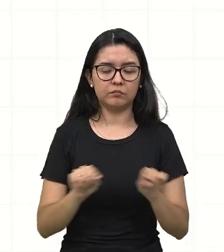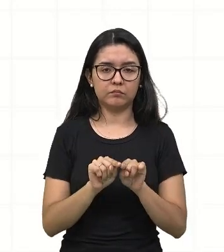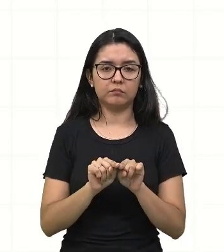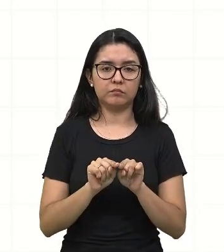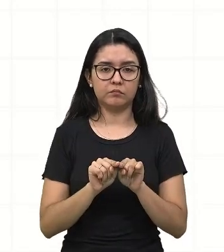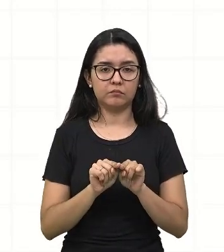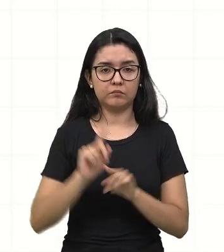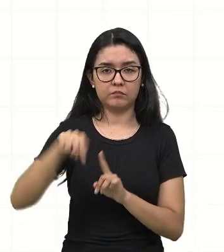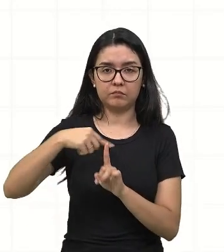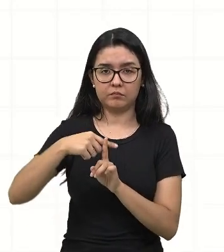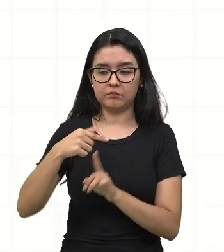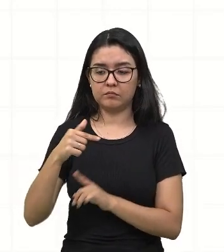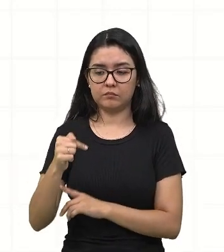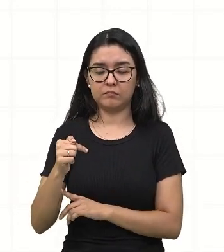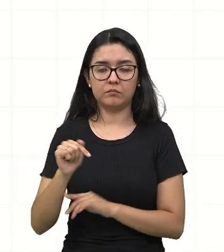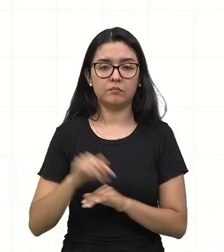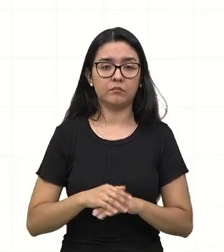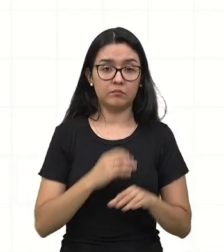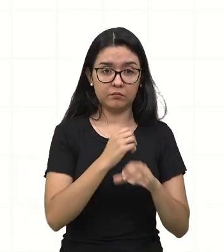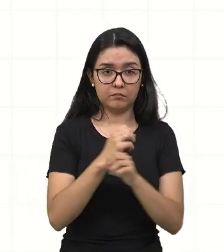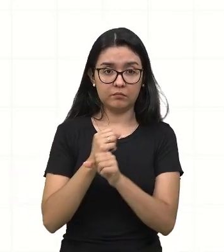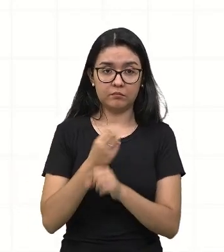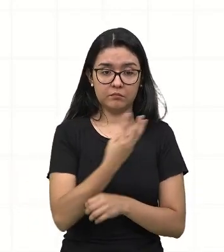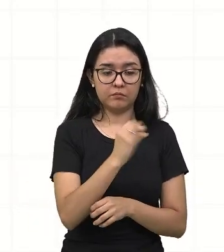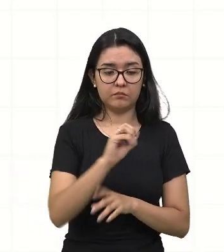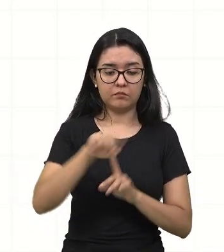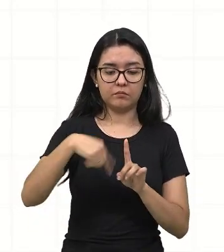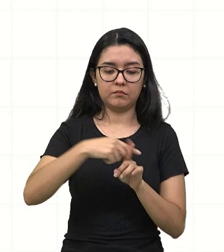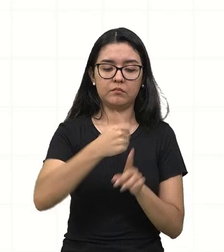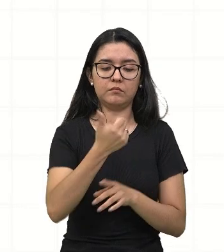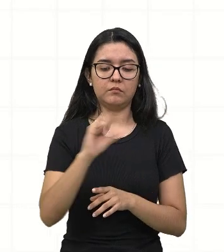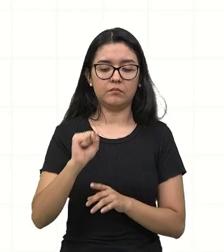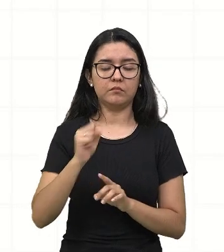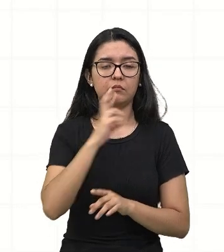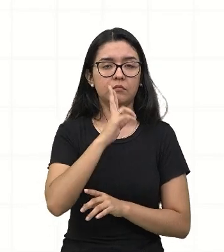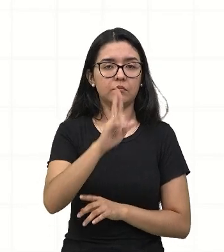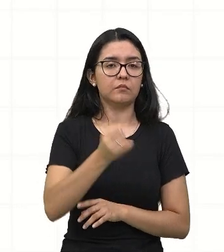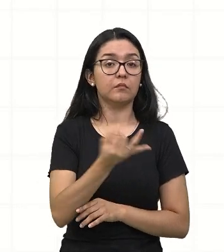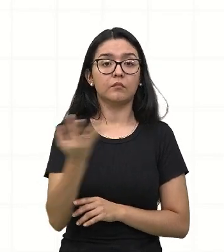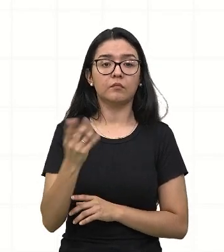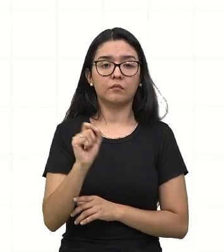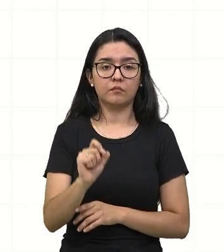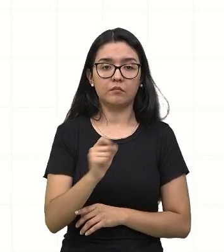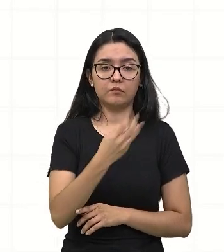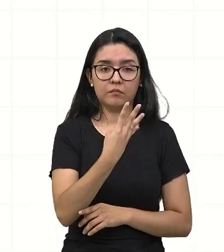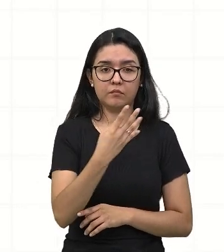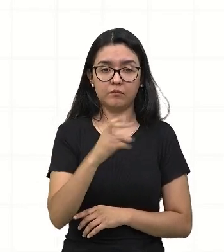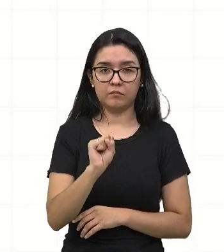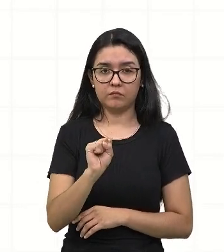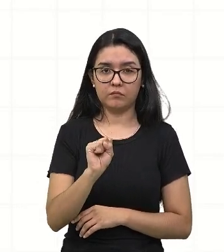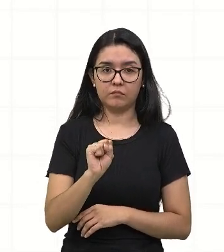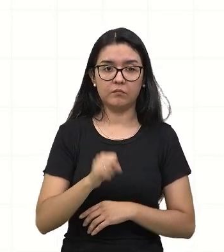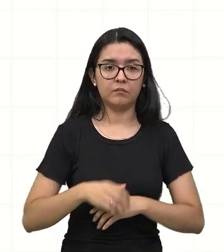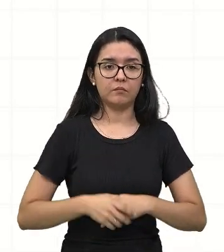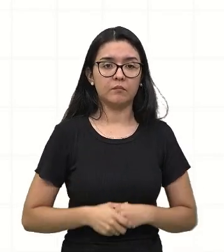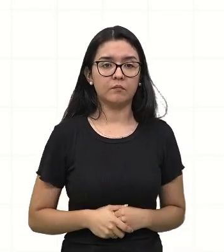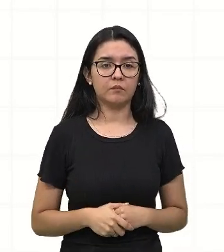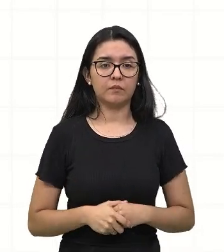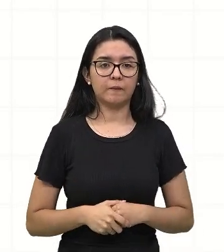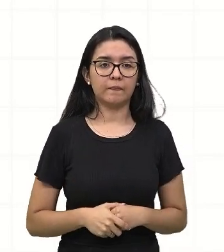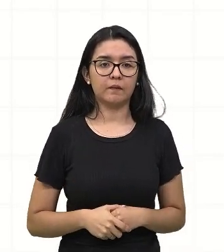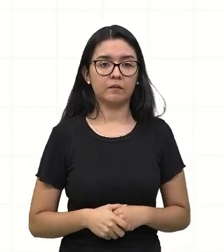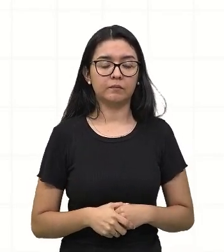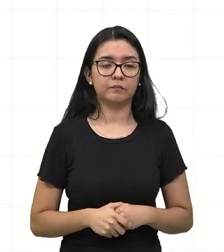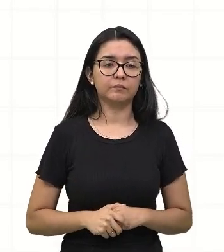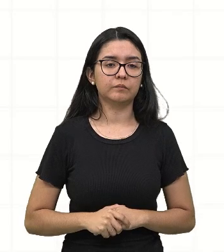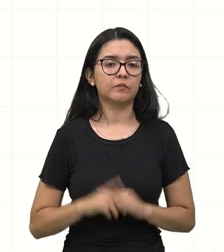7. Fazendo a conta, 30 mais 18, a resposta desse lado dá 48. Beleza? O que nós